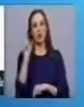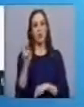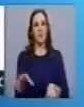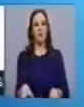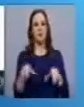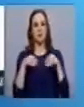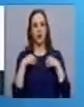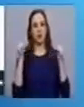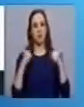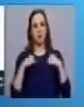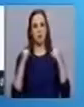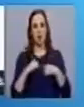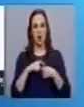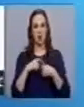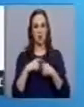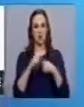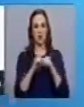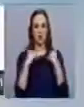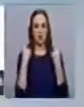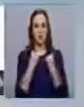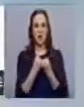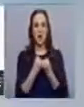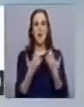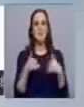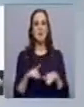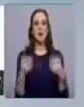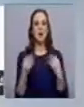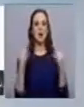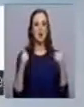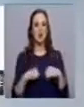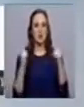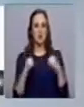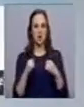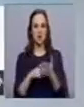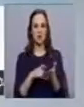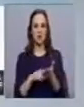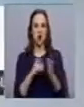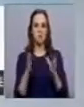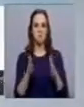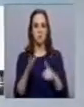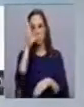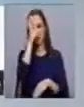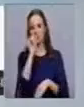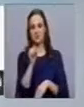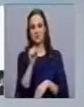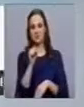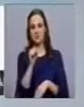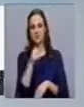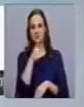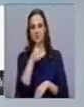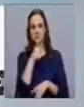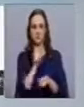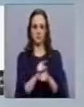um acordo aqui na concertação social. Se bem que, de facto, esse acordo não seja necessário para que o Governo decrete e